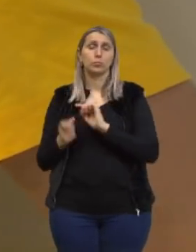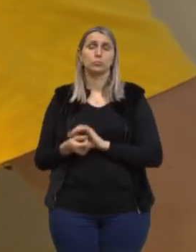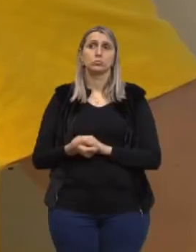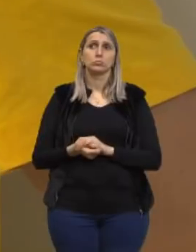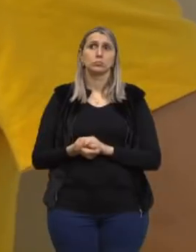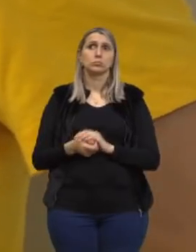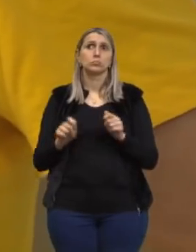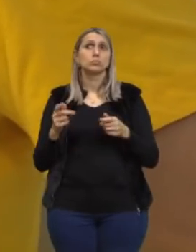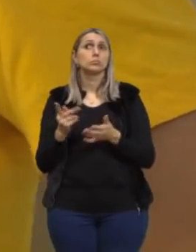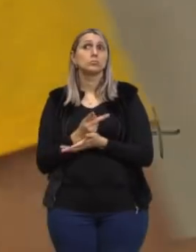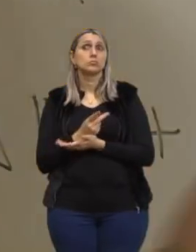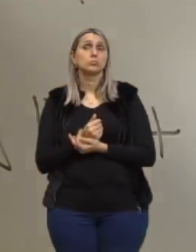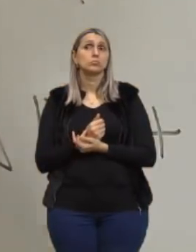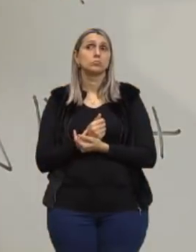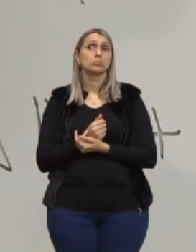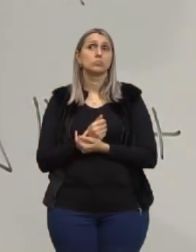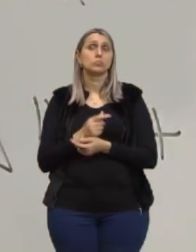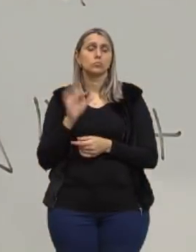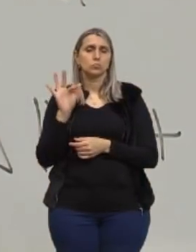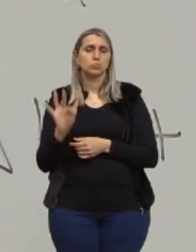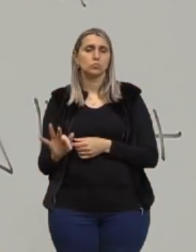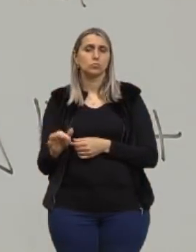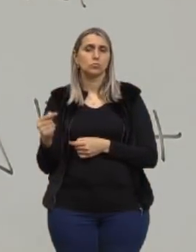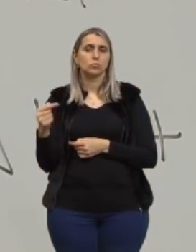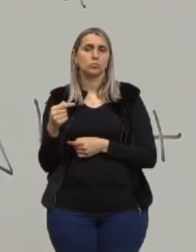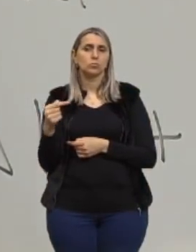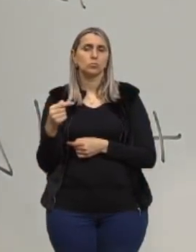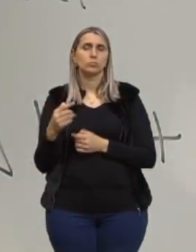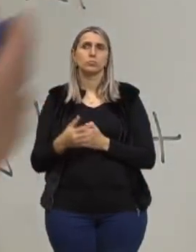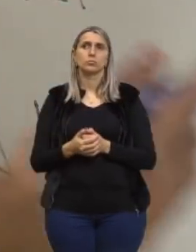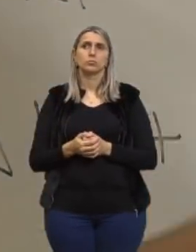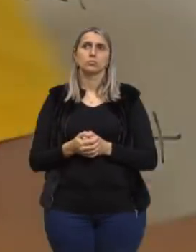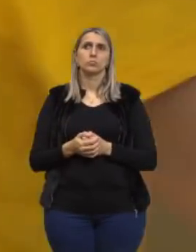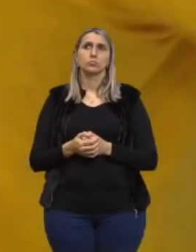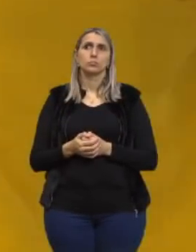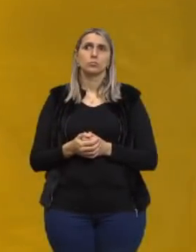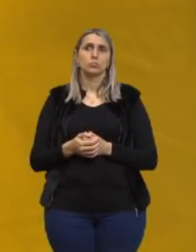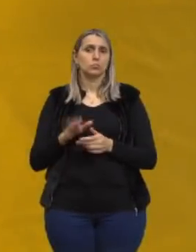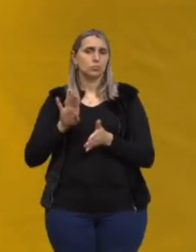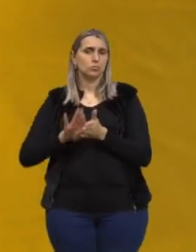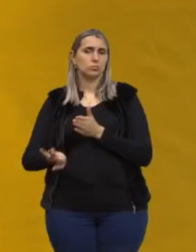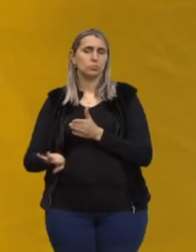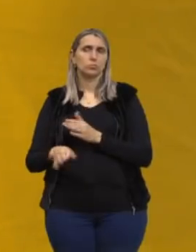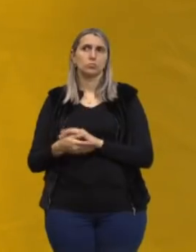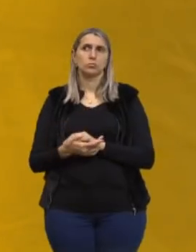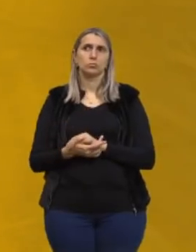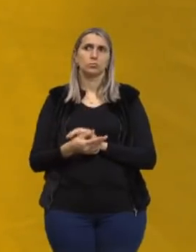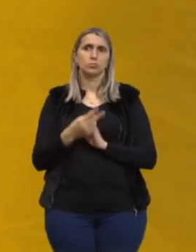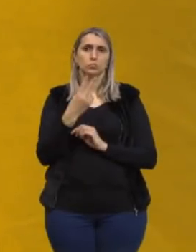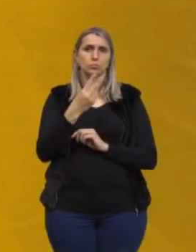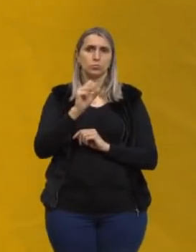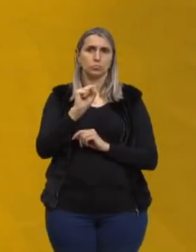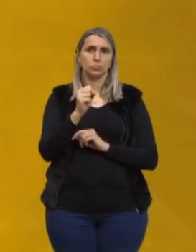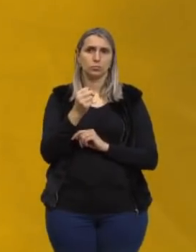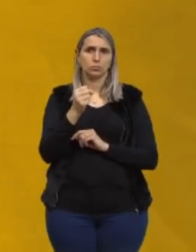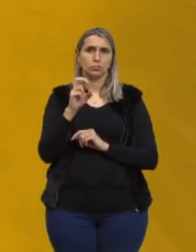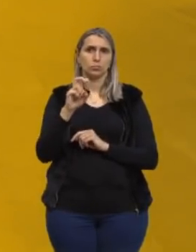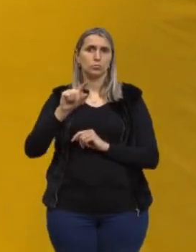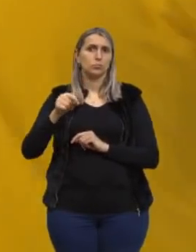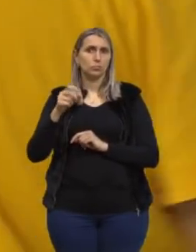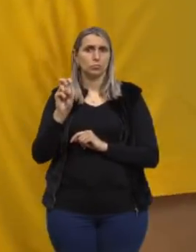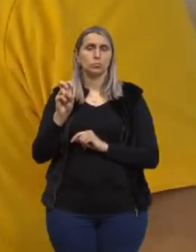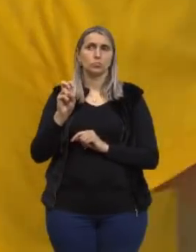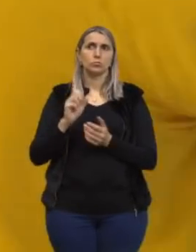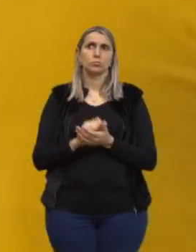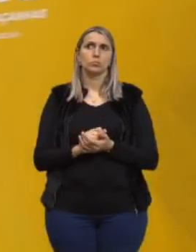positivo que que vai acontecer o final vai dar um resultado negativo é só diminui ó 285